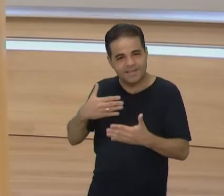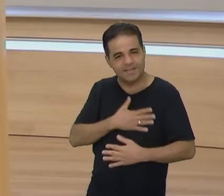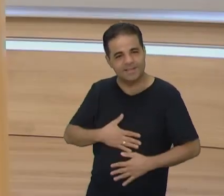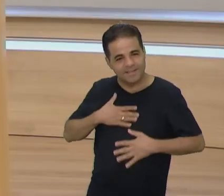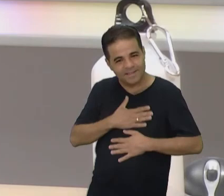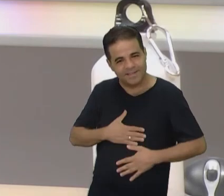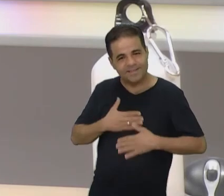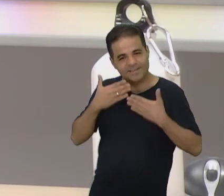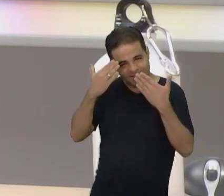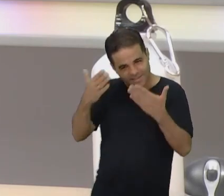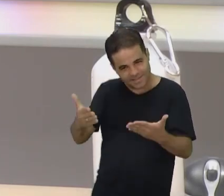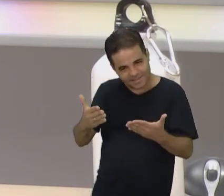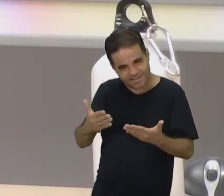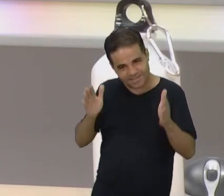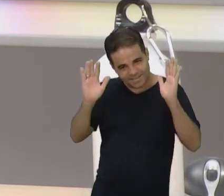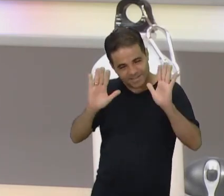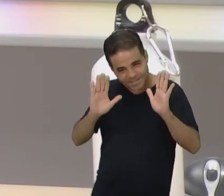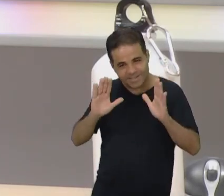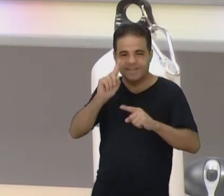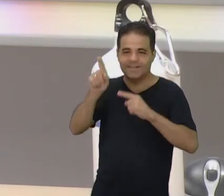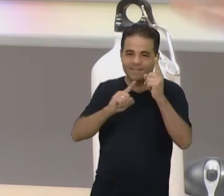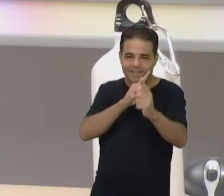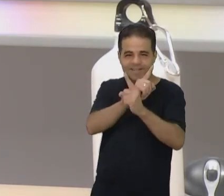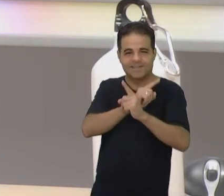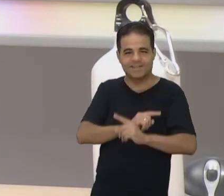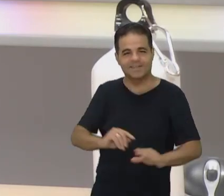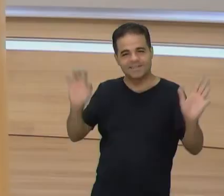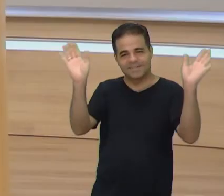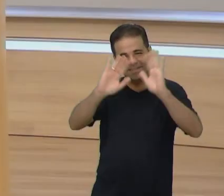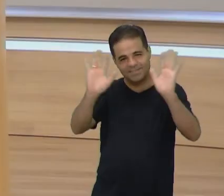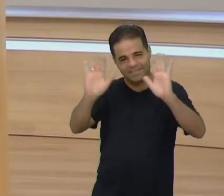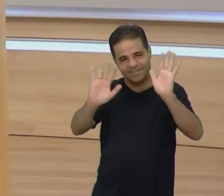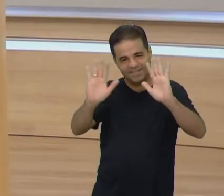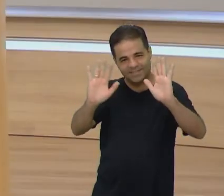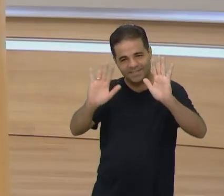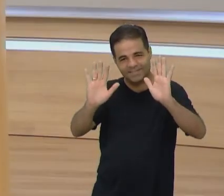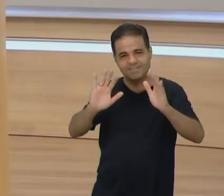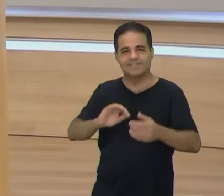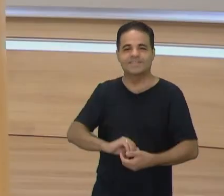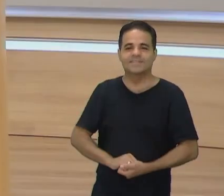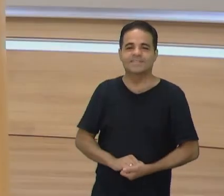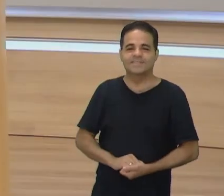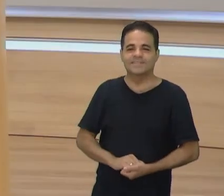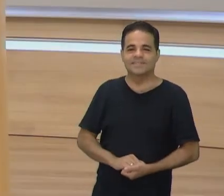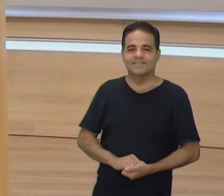gostei muito. Obrigada mesmo. Obrigada, pessoal. Até uma próxima. Tchau, gente. Tchau, tchau.